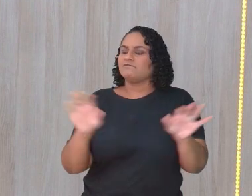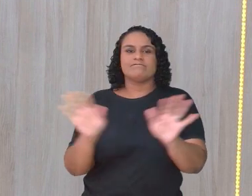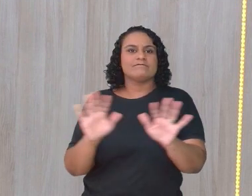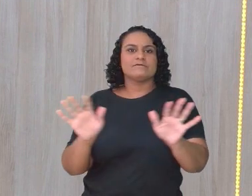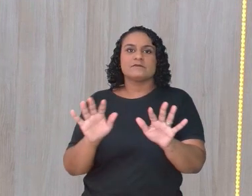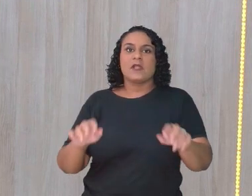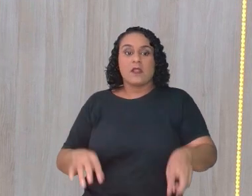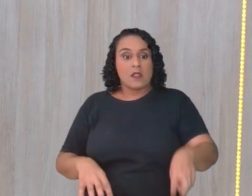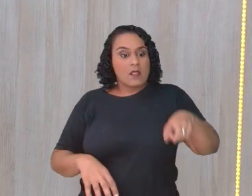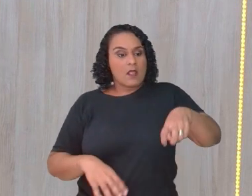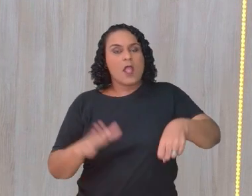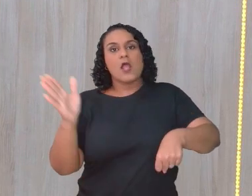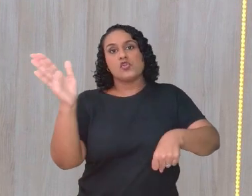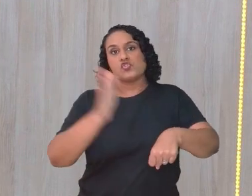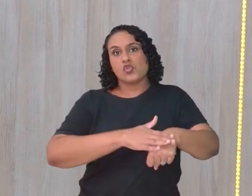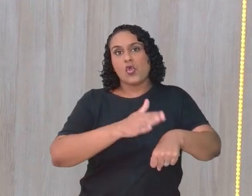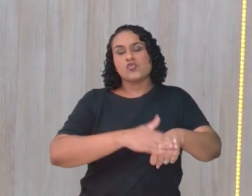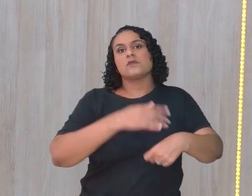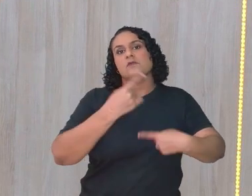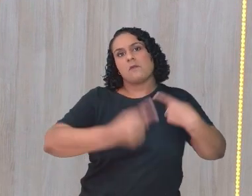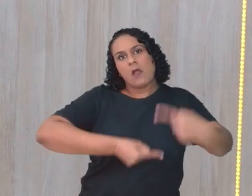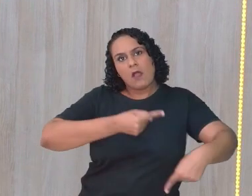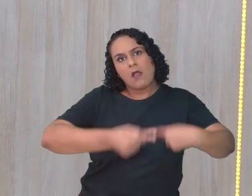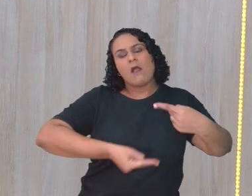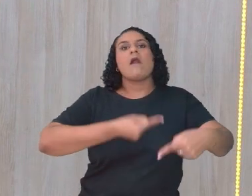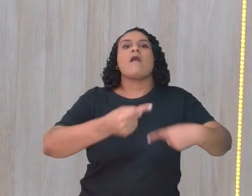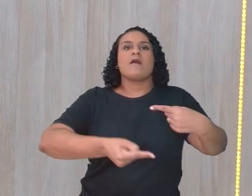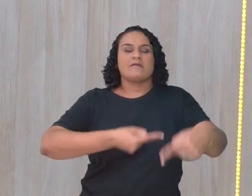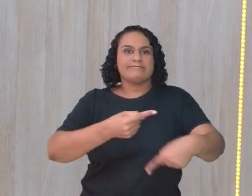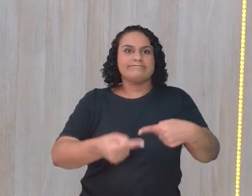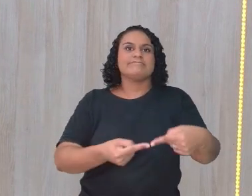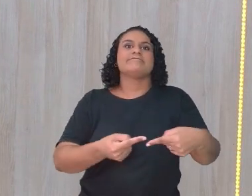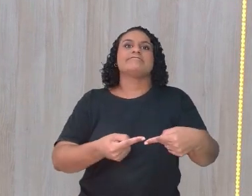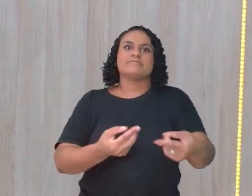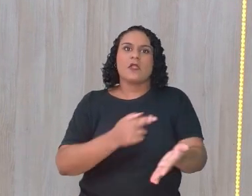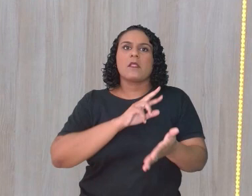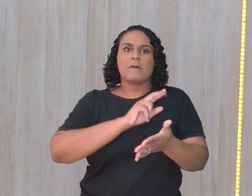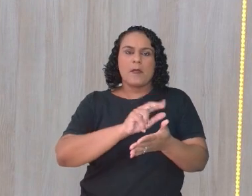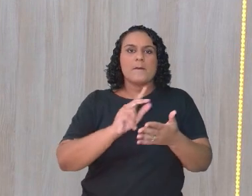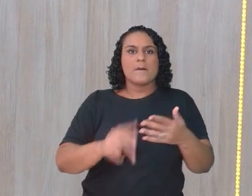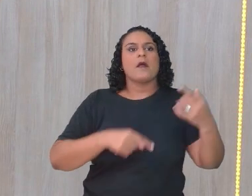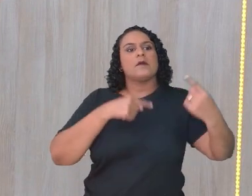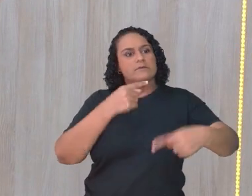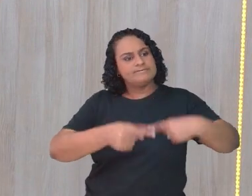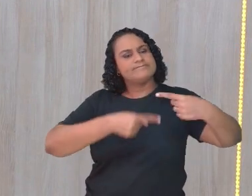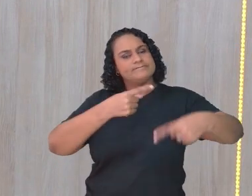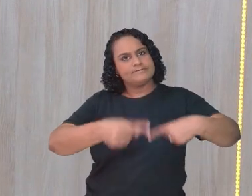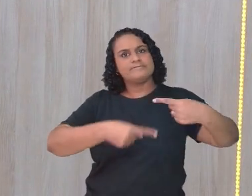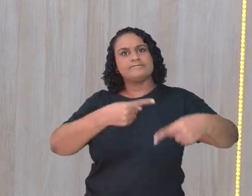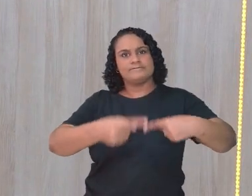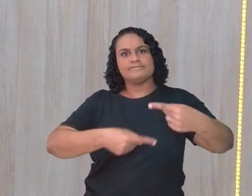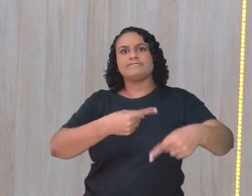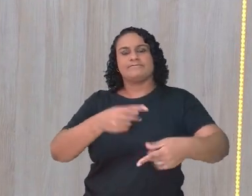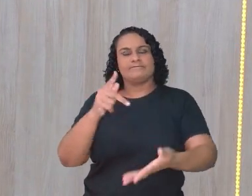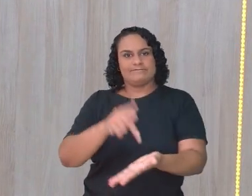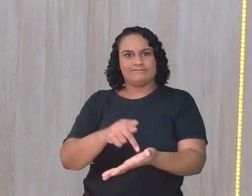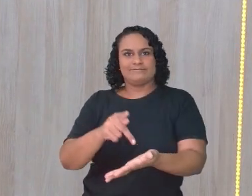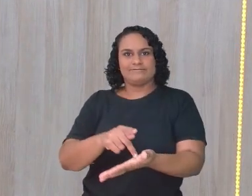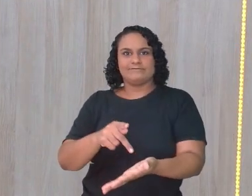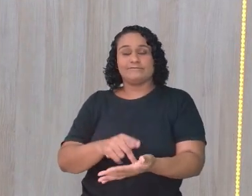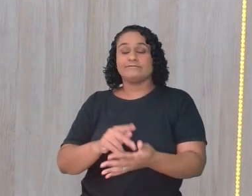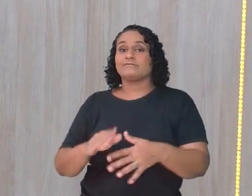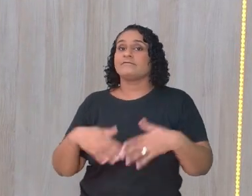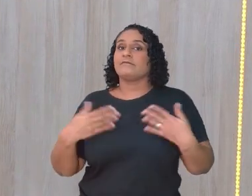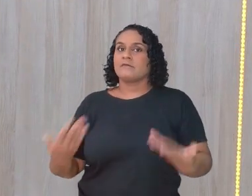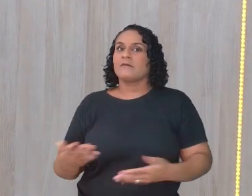realmente se reproduz sozinho, fazendo com que a espécie continue, né, a perpetuação da espécie. Então, nós